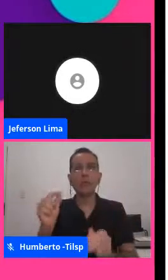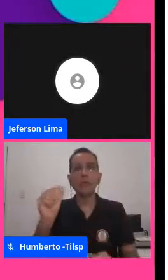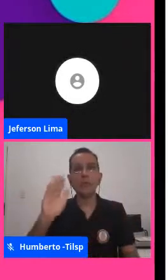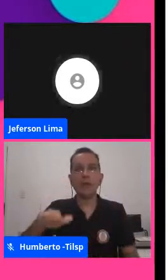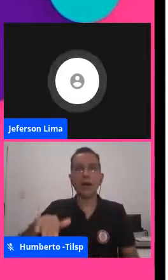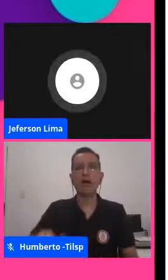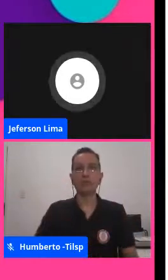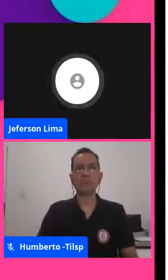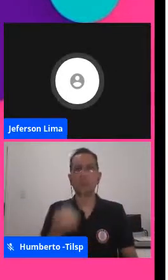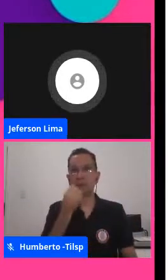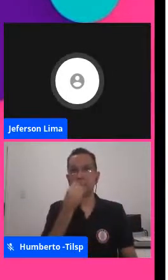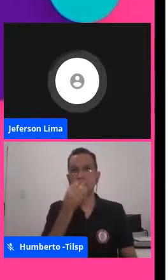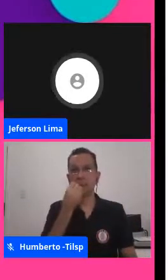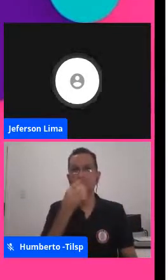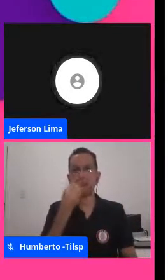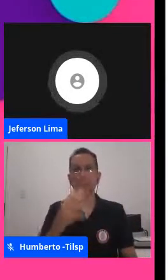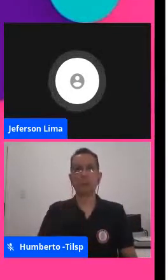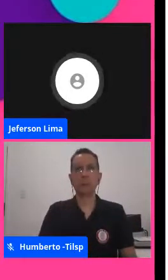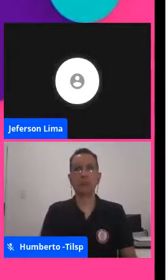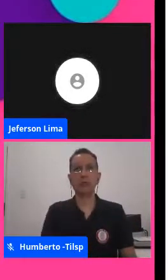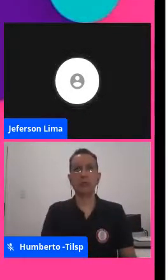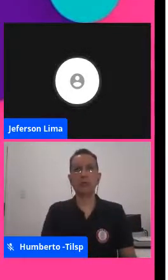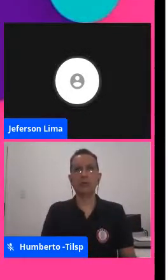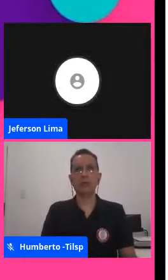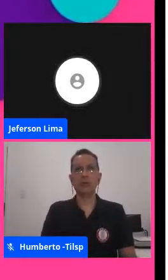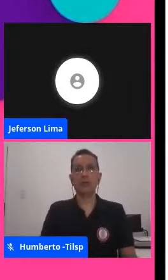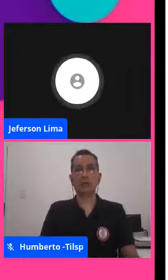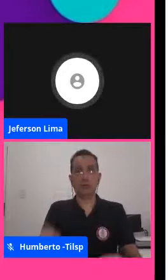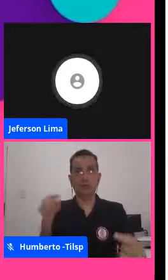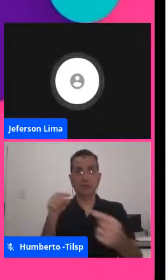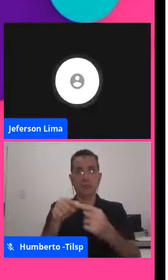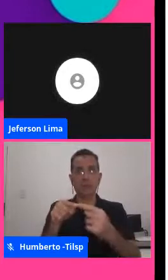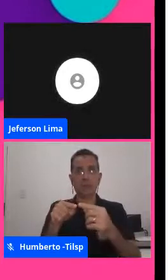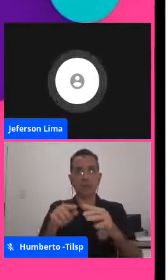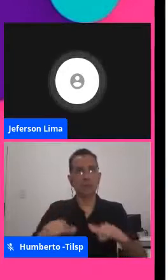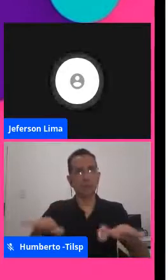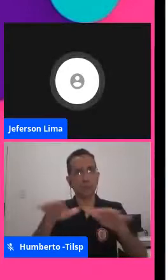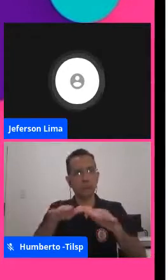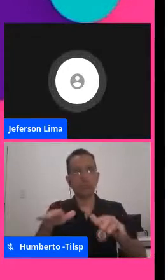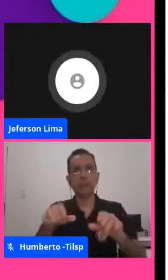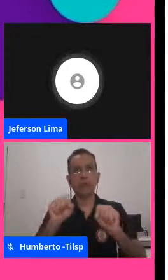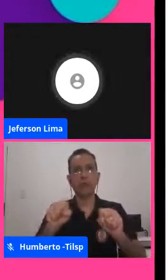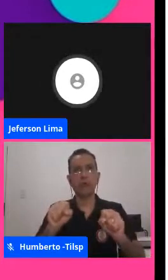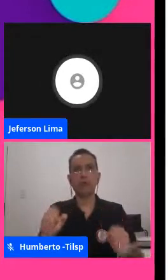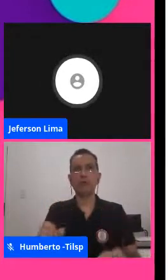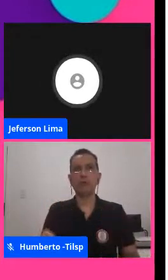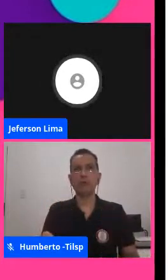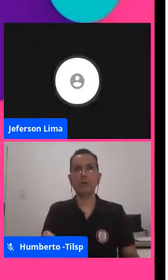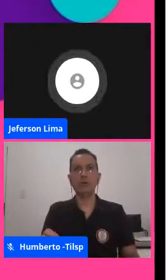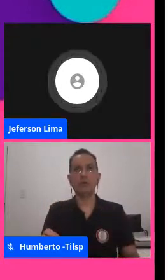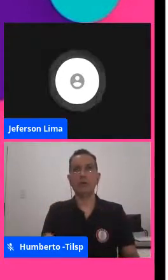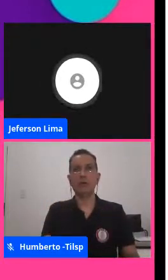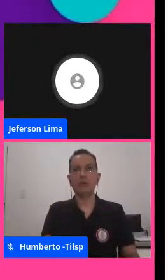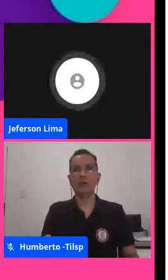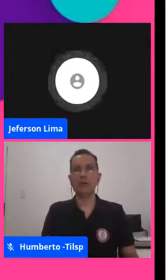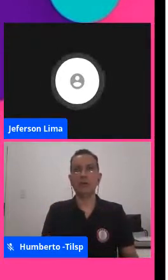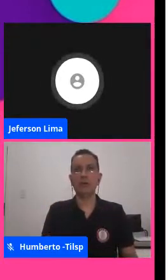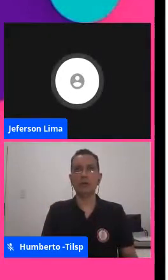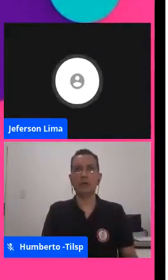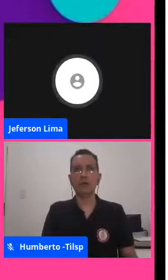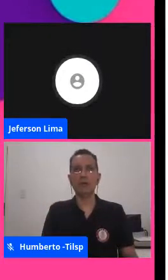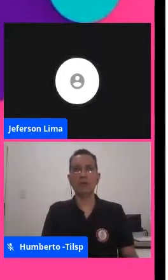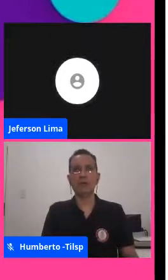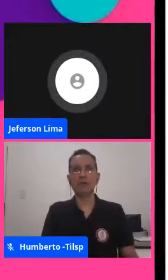mercado. Apesar de que é uma solução privada, então a gente não tem necessariamente aquela disponibilidade, né, de estar replicando